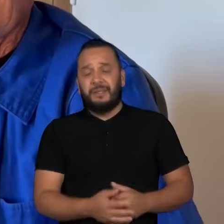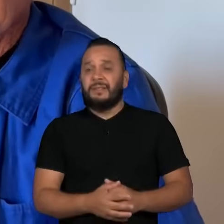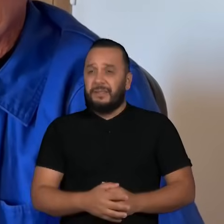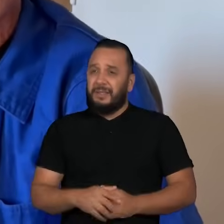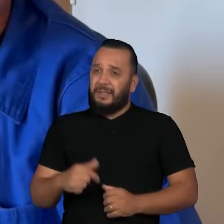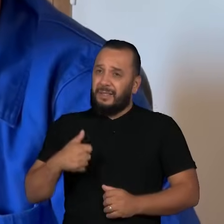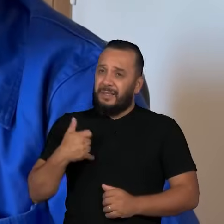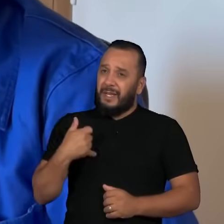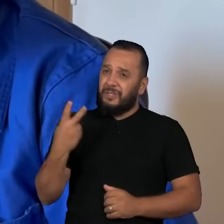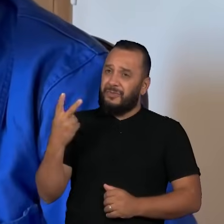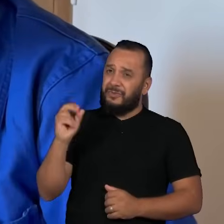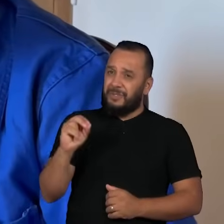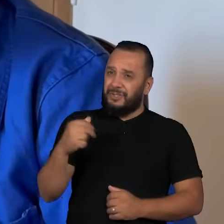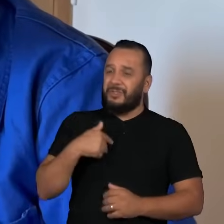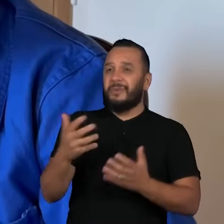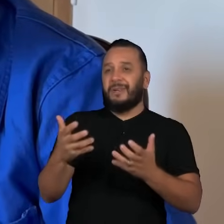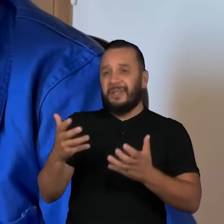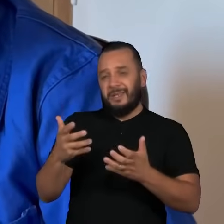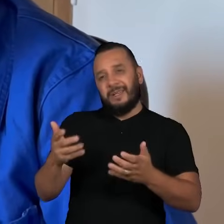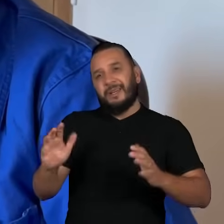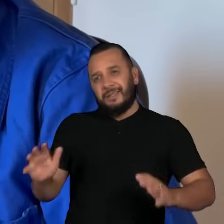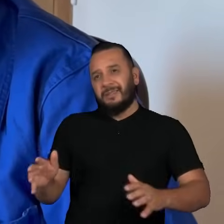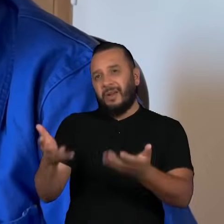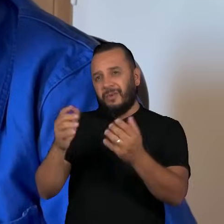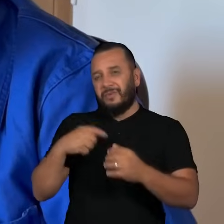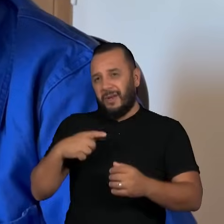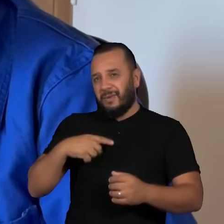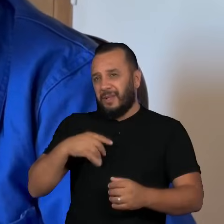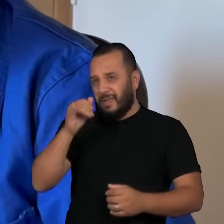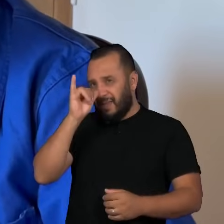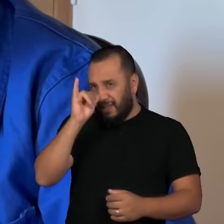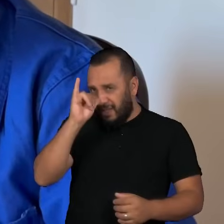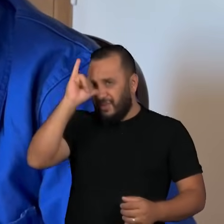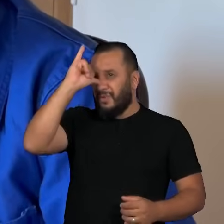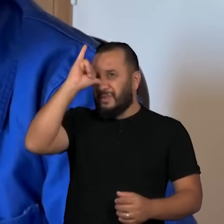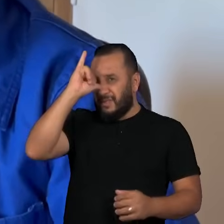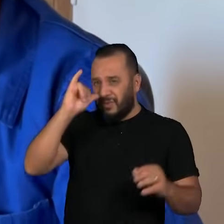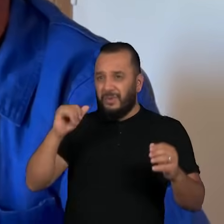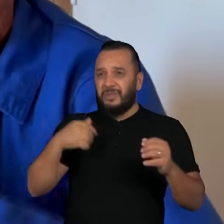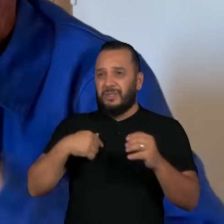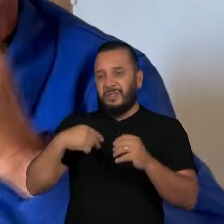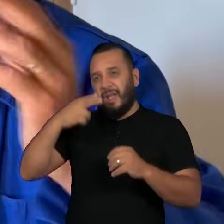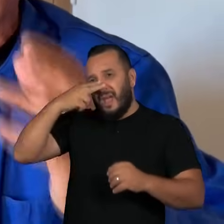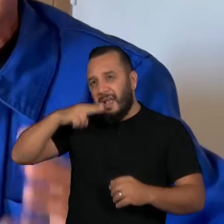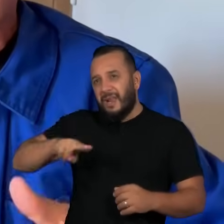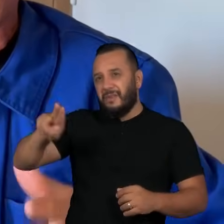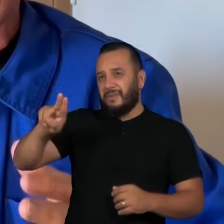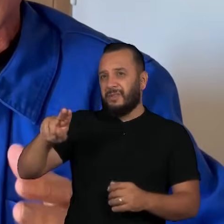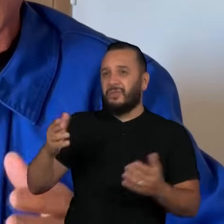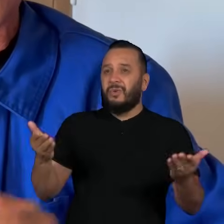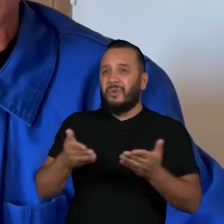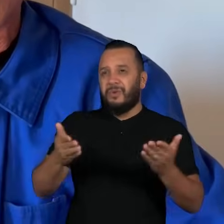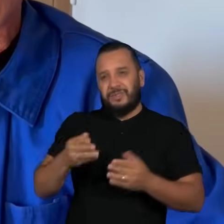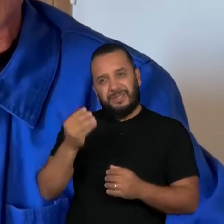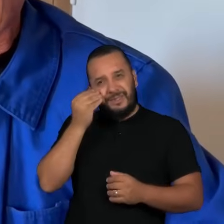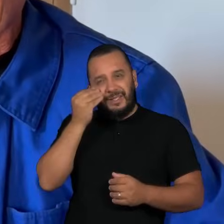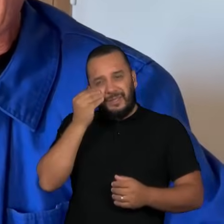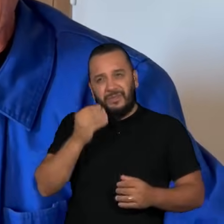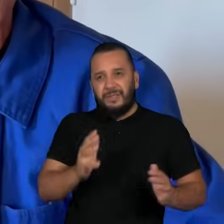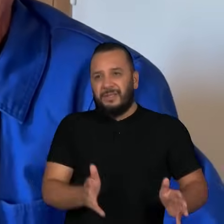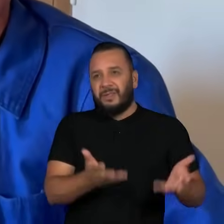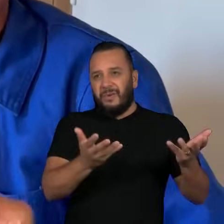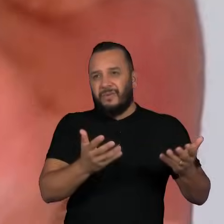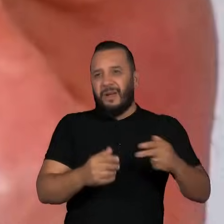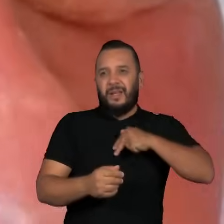eu tinha 20 anos, eu queria salvar rinocerontes e elefantes. Hoje, eu tento salvar meus netos. Não é a